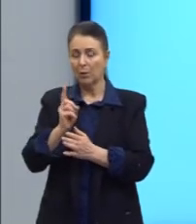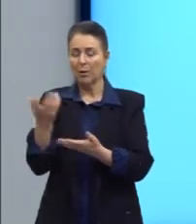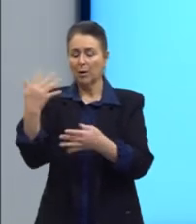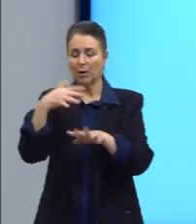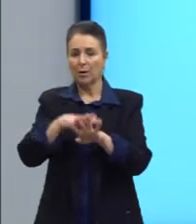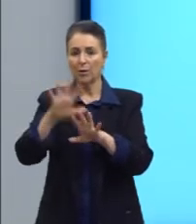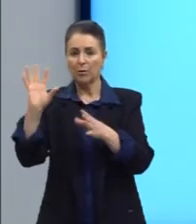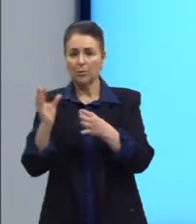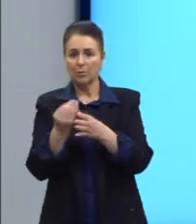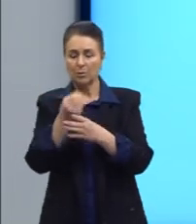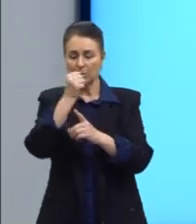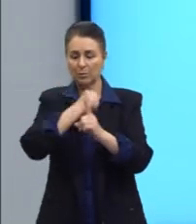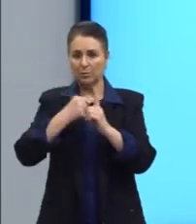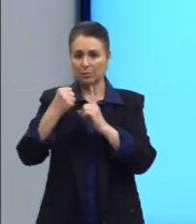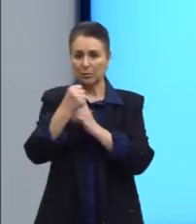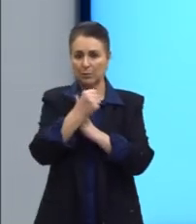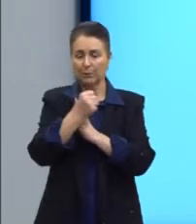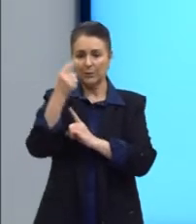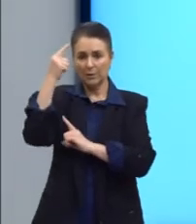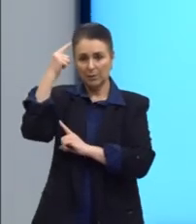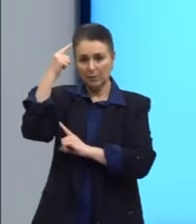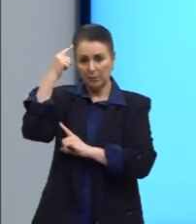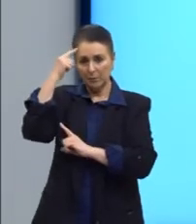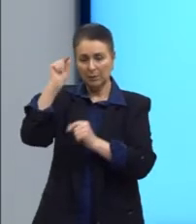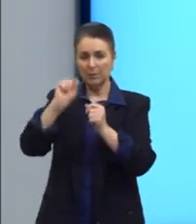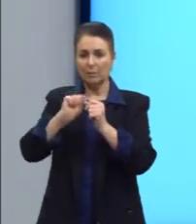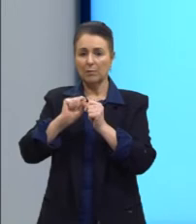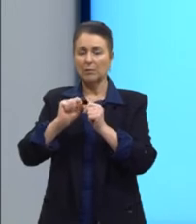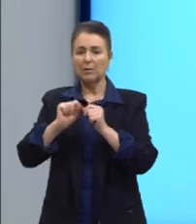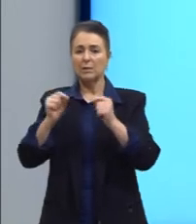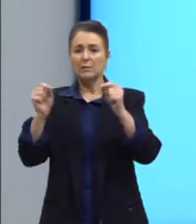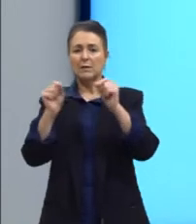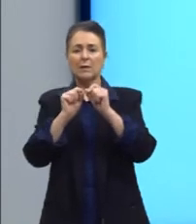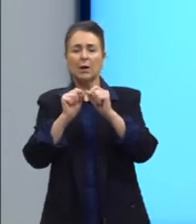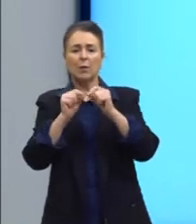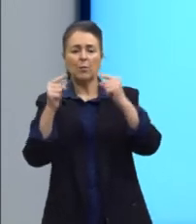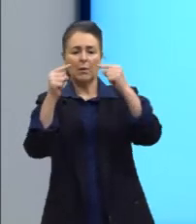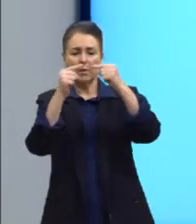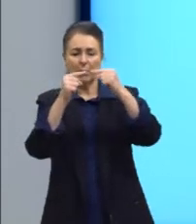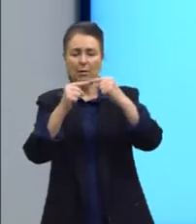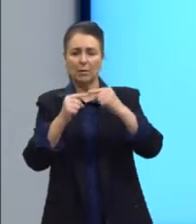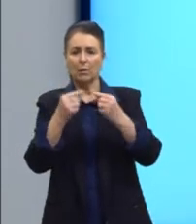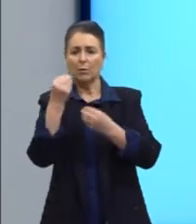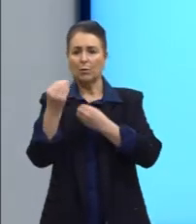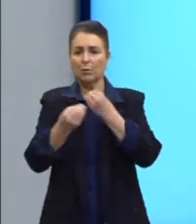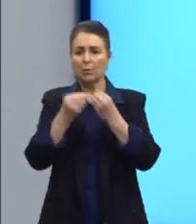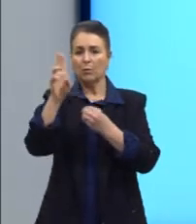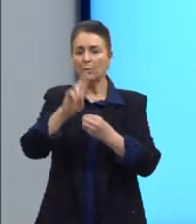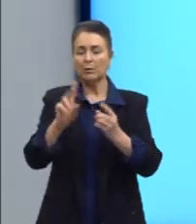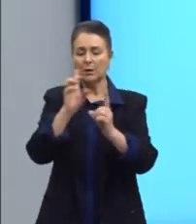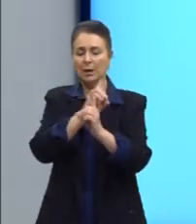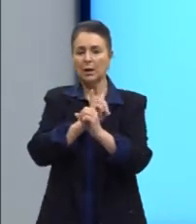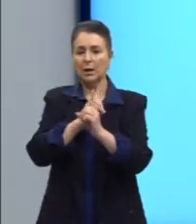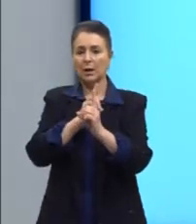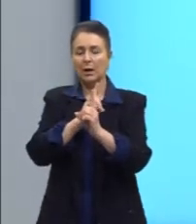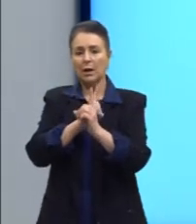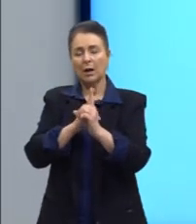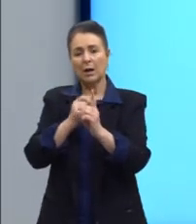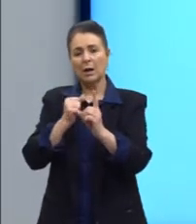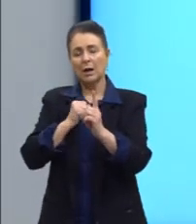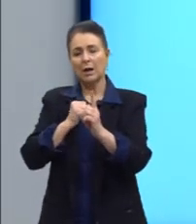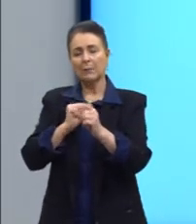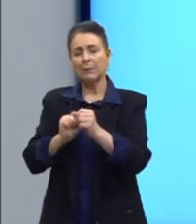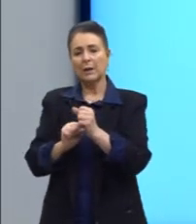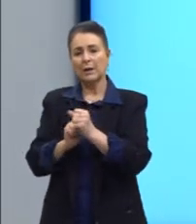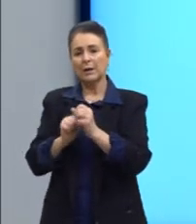social. Esse pensamento permite estabelecer um paralelo com a precária democratização do acesso ao cinema no Brasil.